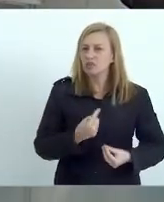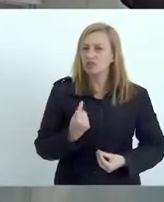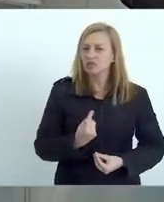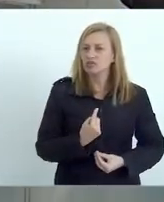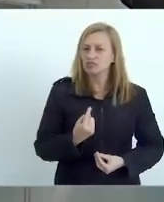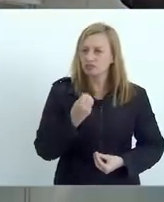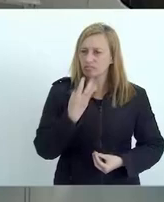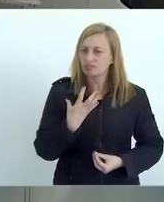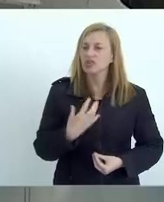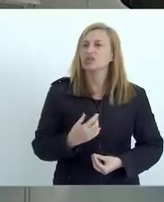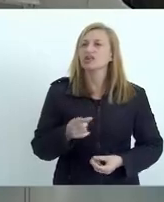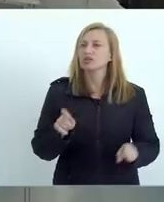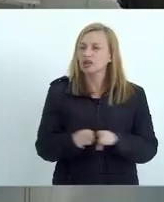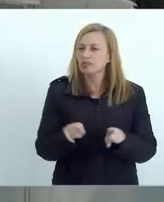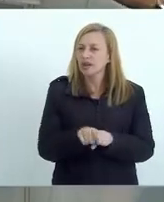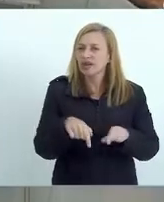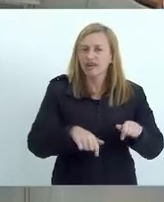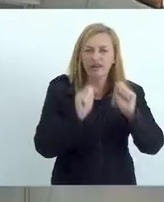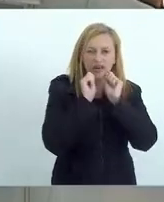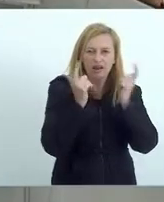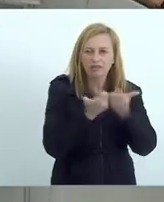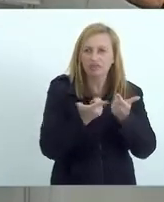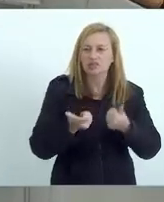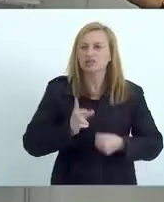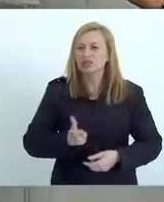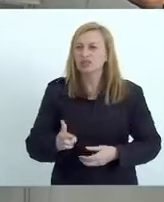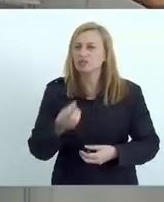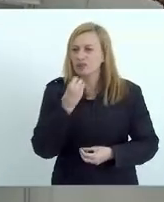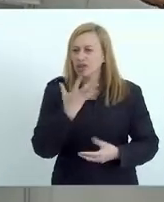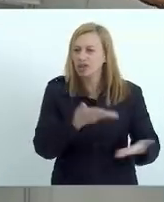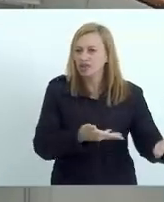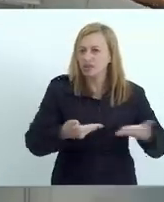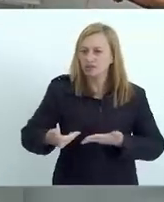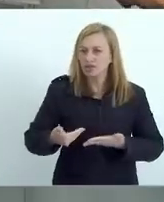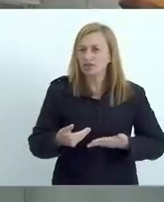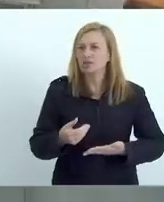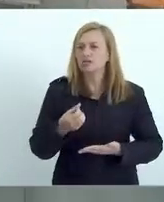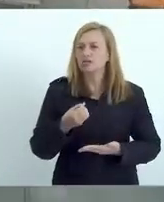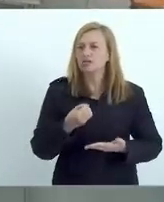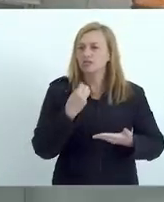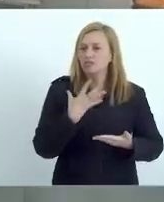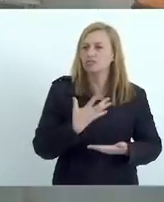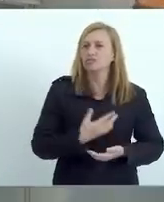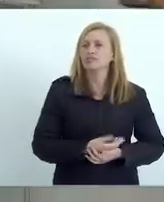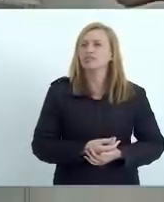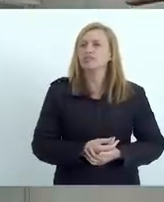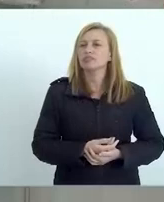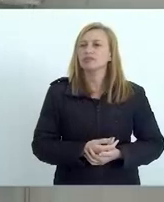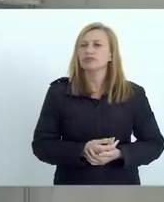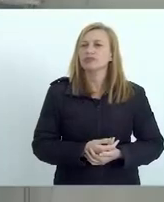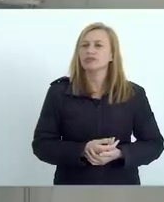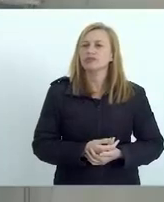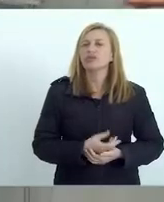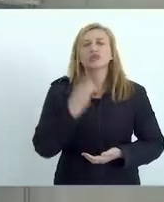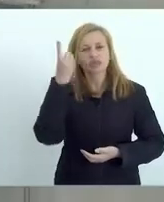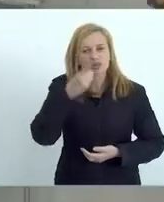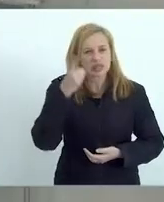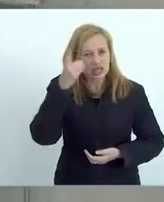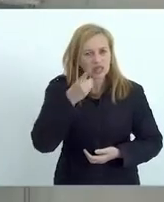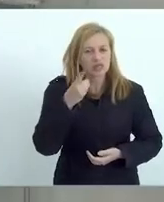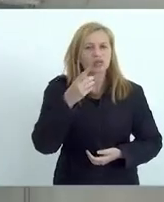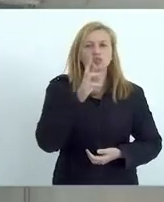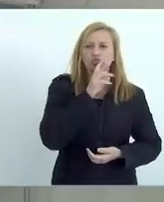aqui na Assembleia Legislativa também sempre fomos muito bem recebidos muito bem acolhidos pelos